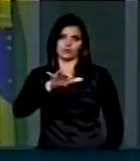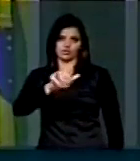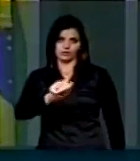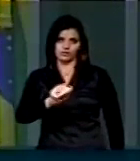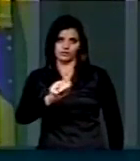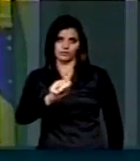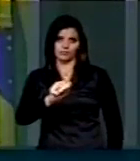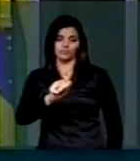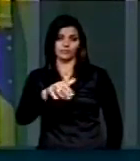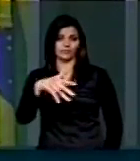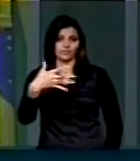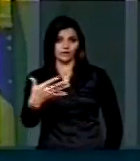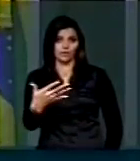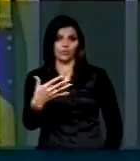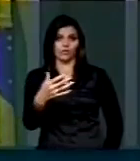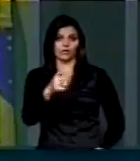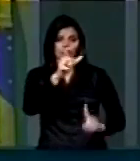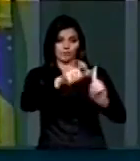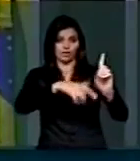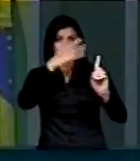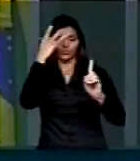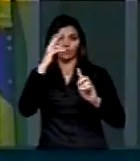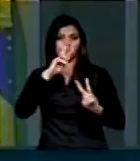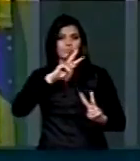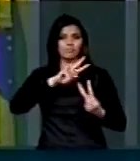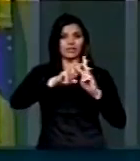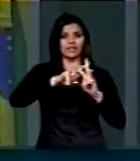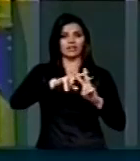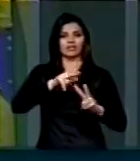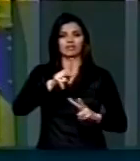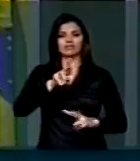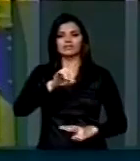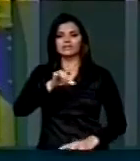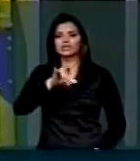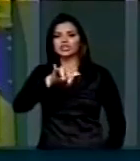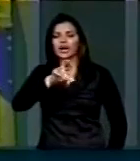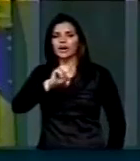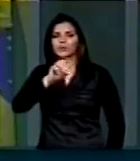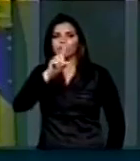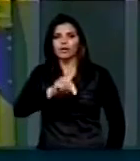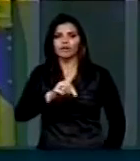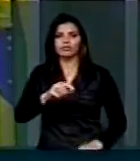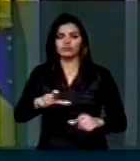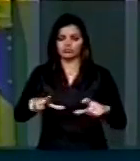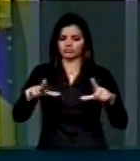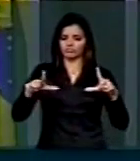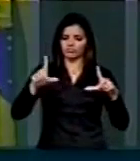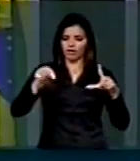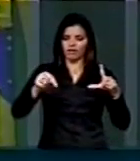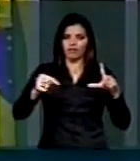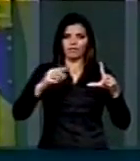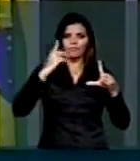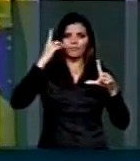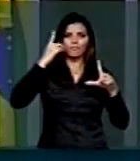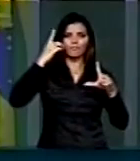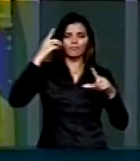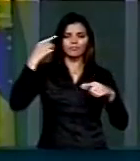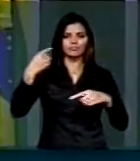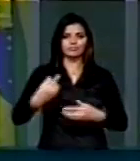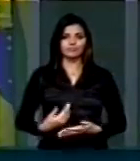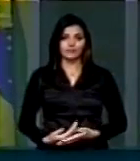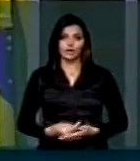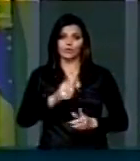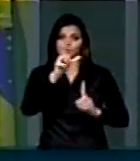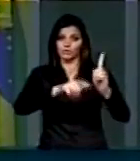que um presidiário continue a ostentar o diploma de parlamentar. O